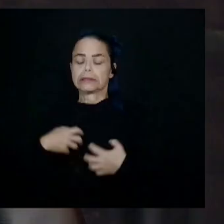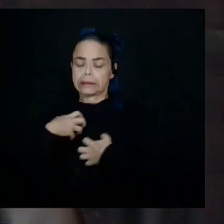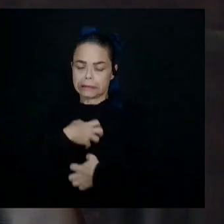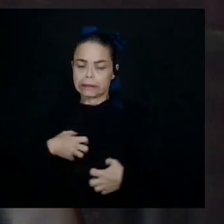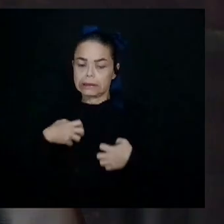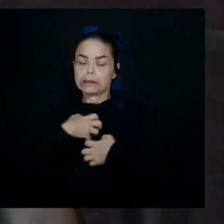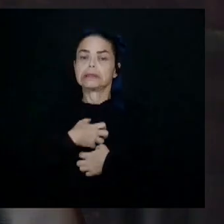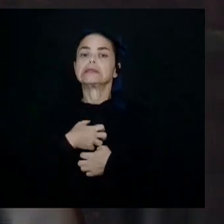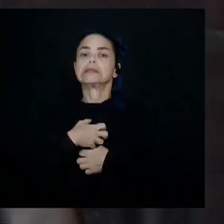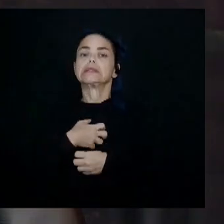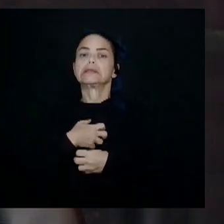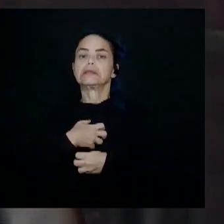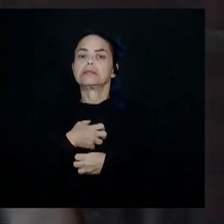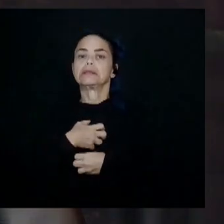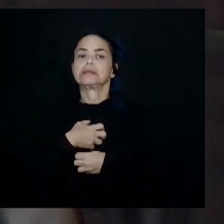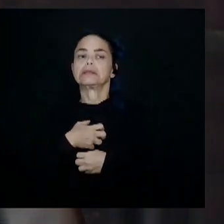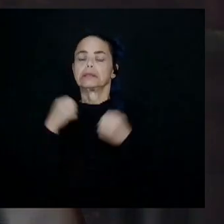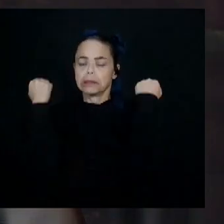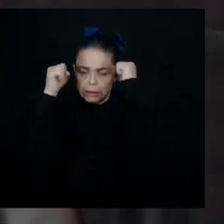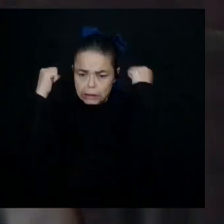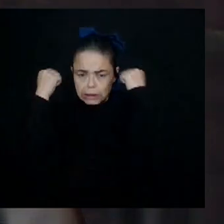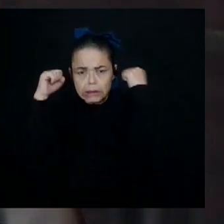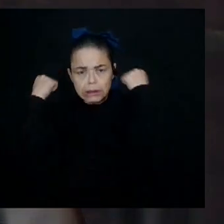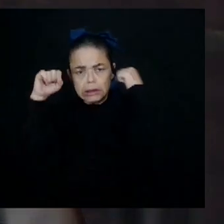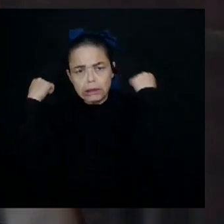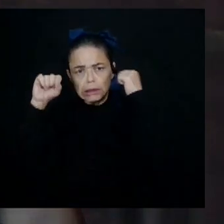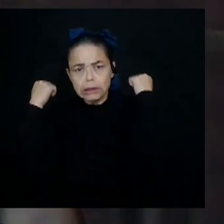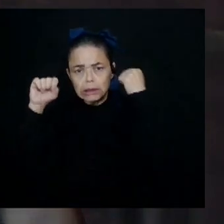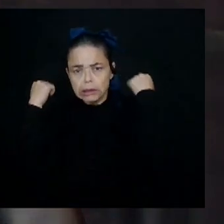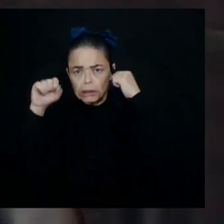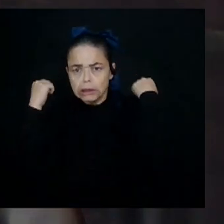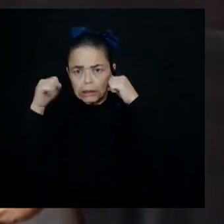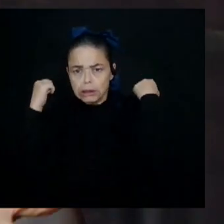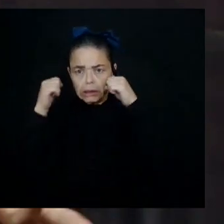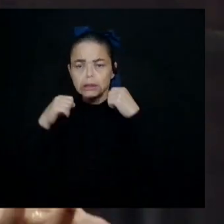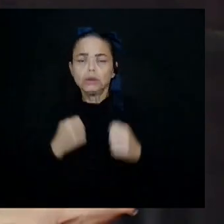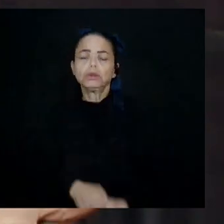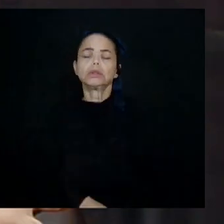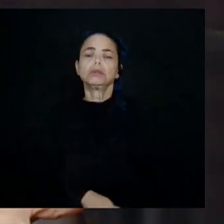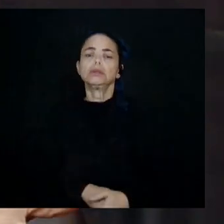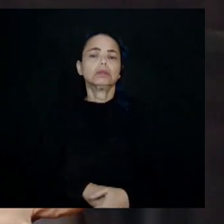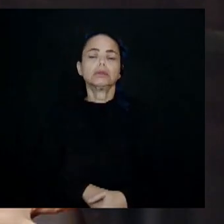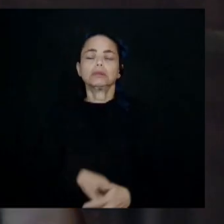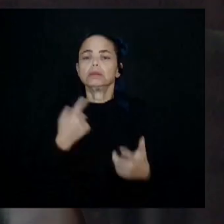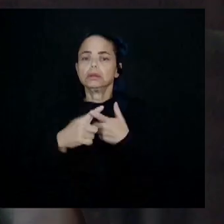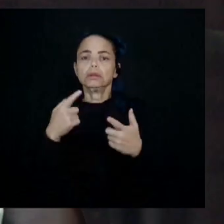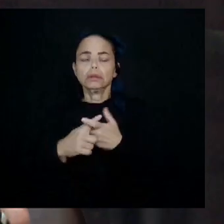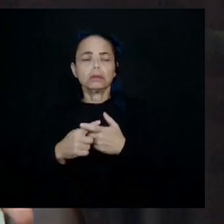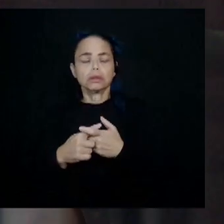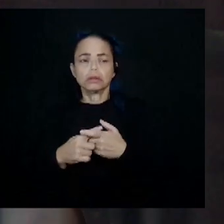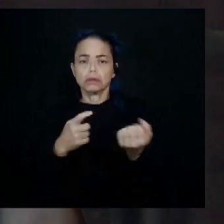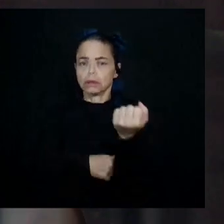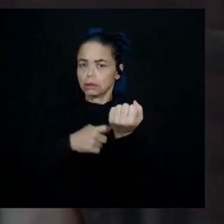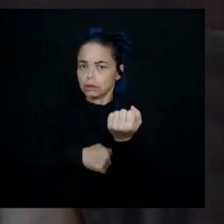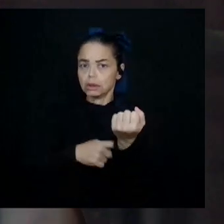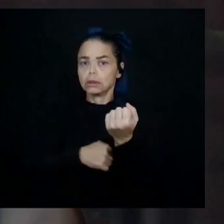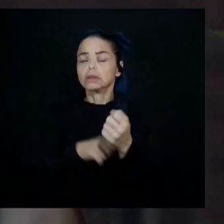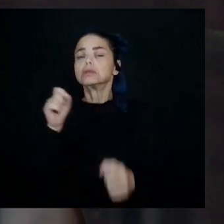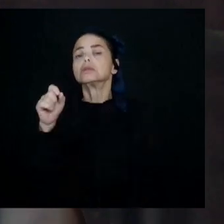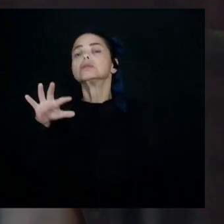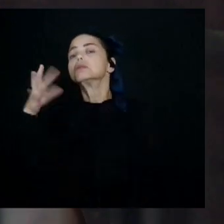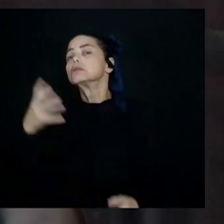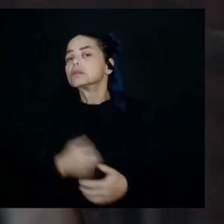uma irritação, um estresse, e ninguém entende, mas por que está mais nervosa essa criança? O que está acontecendo com